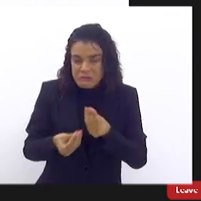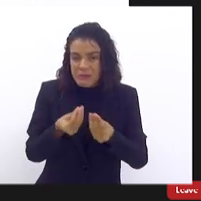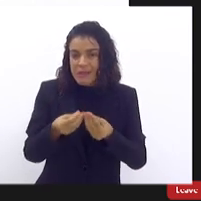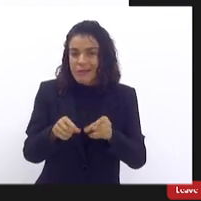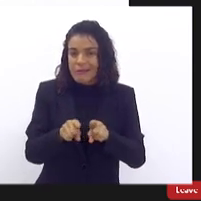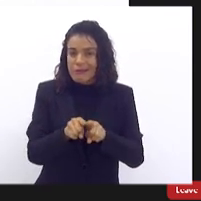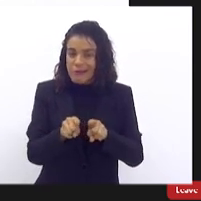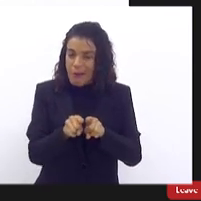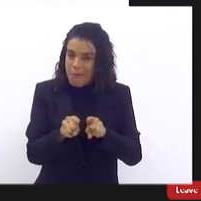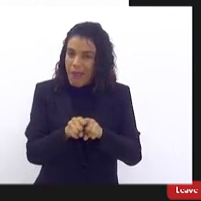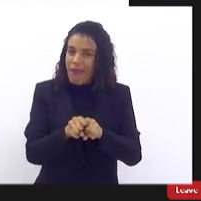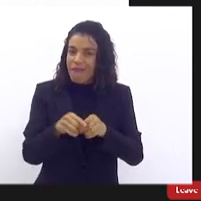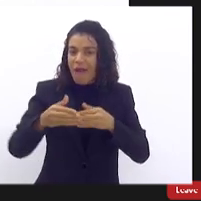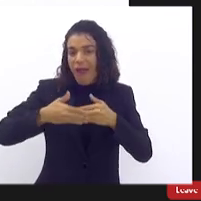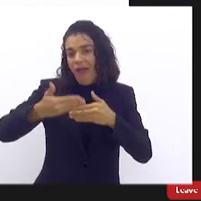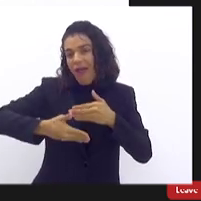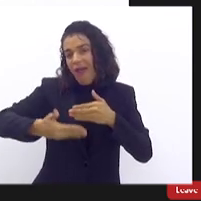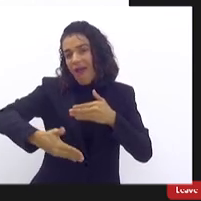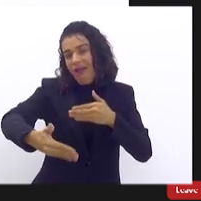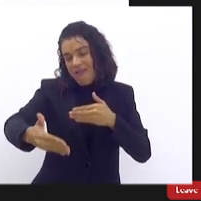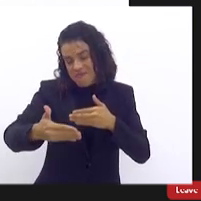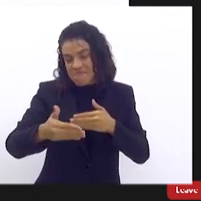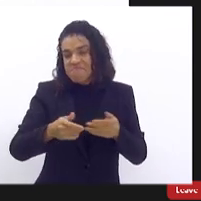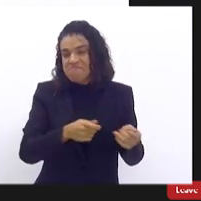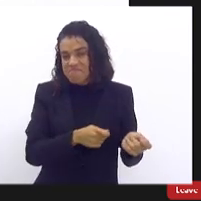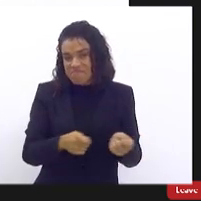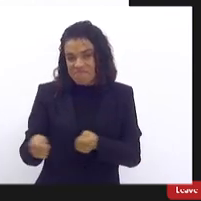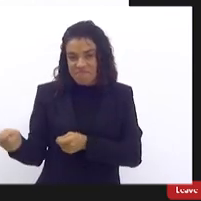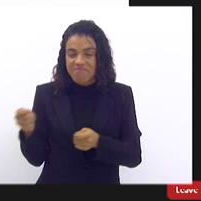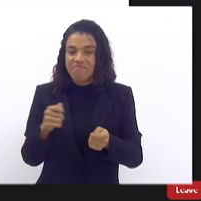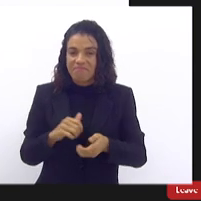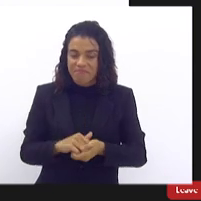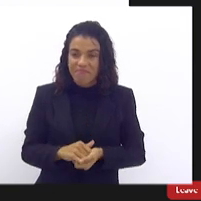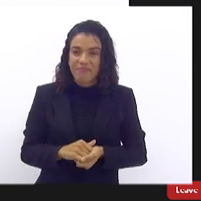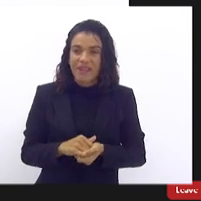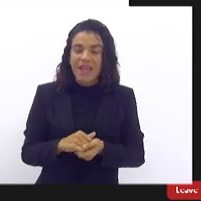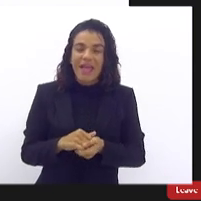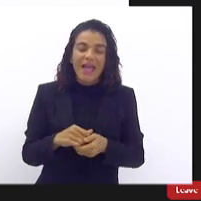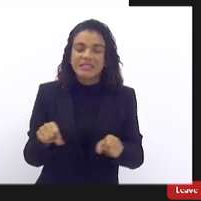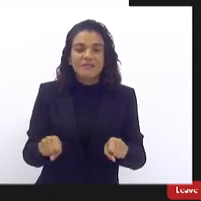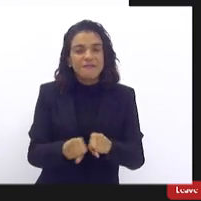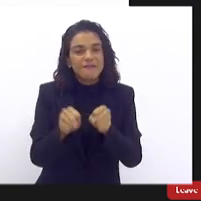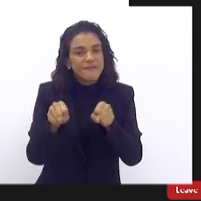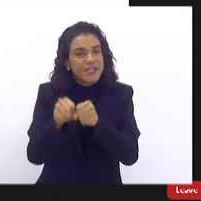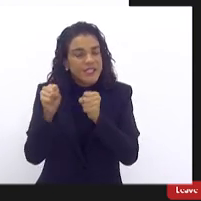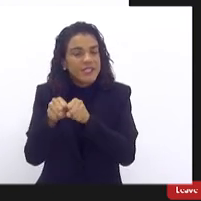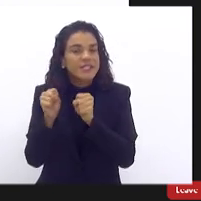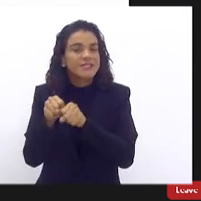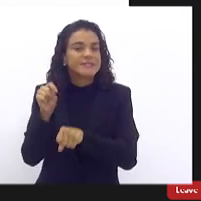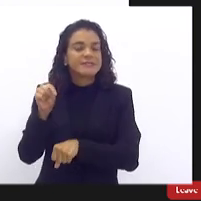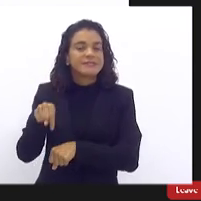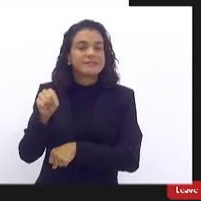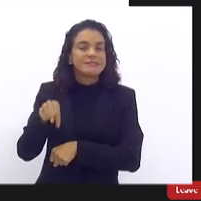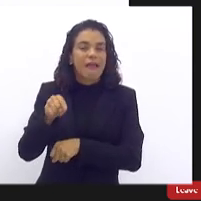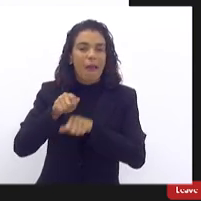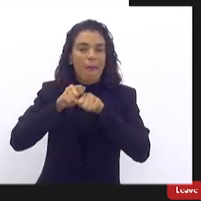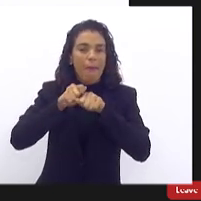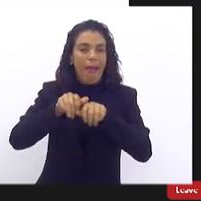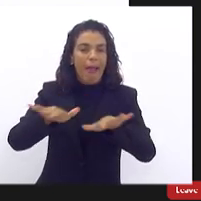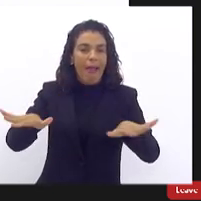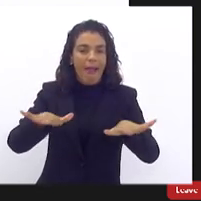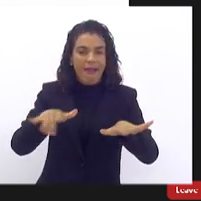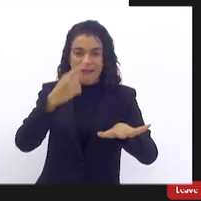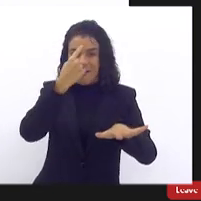E isso era uma coisa que viria a acontecer com muita frequência depois, essa violação que é a disseminação das